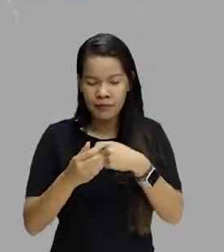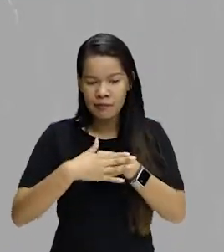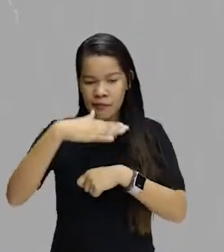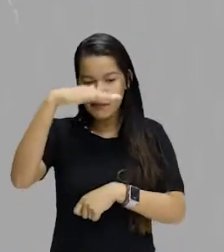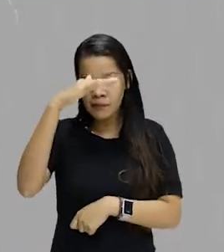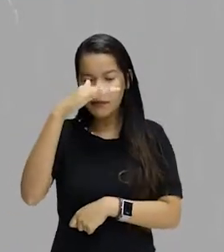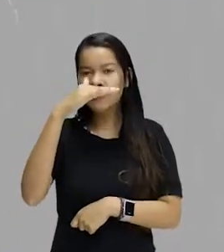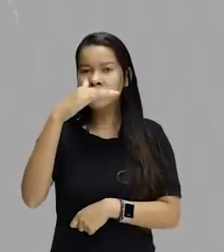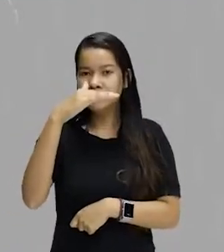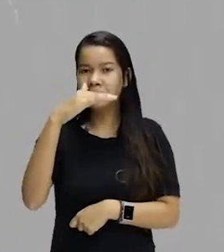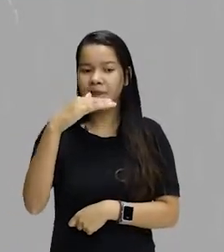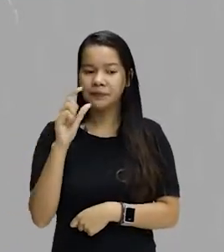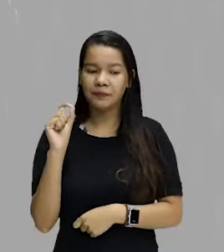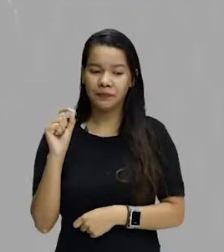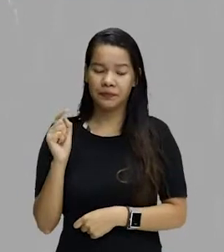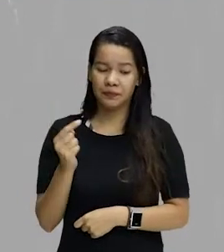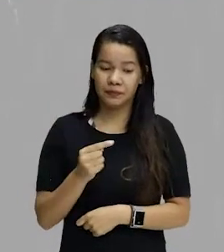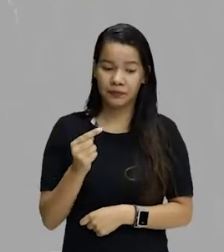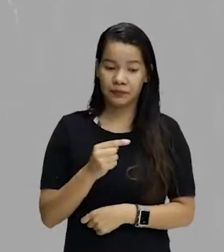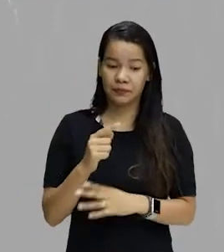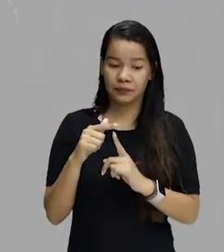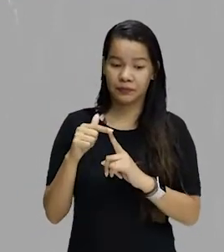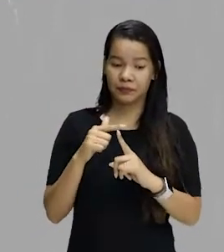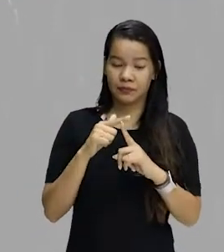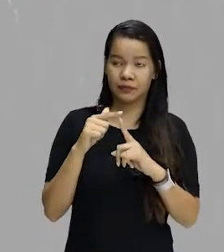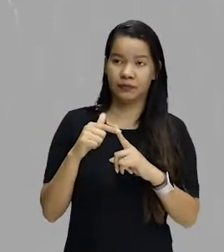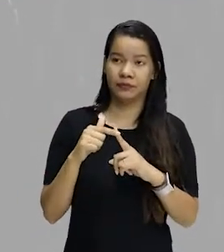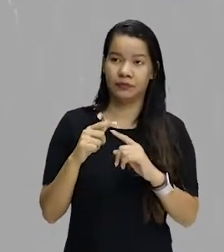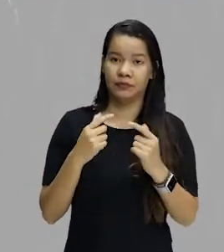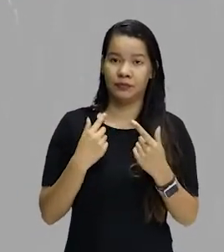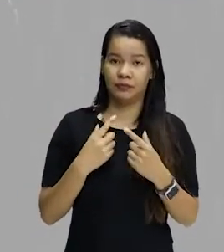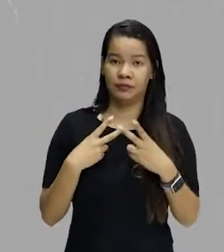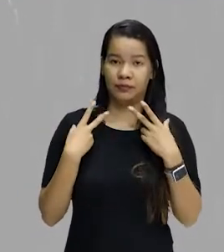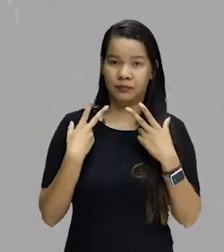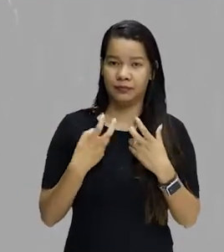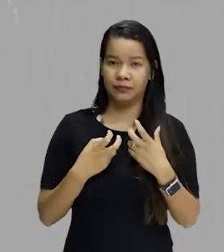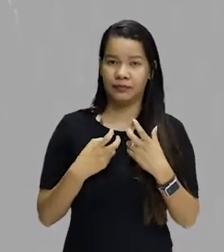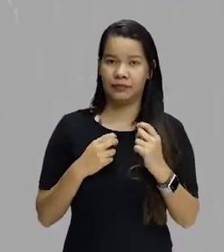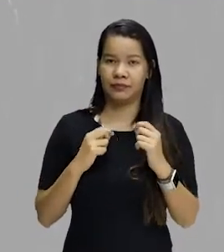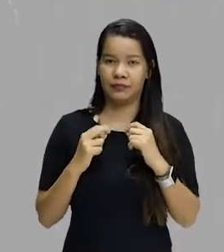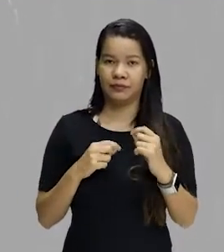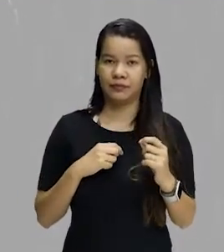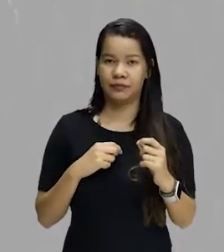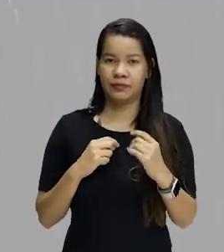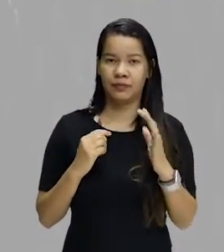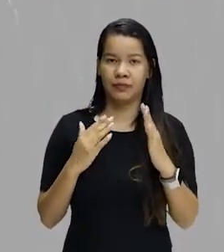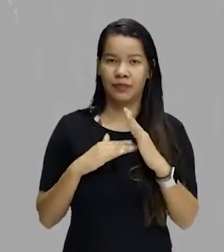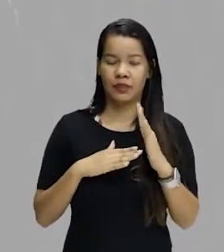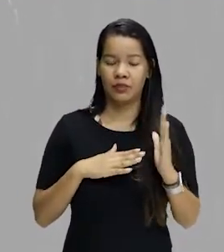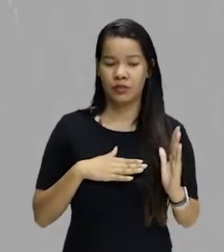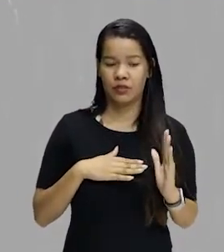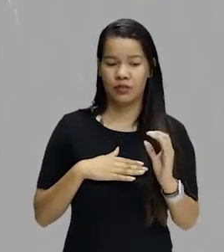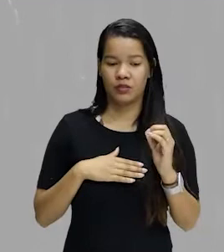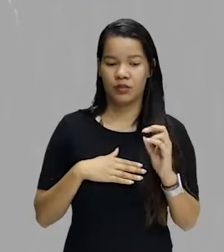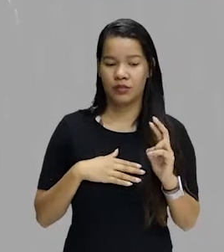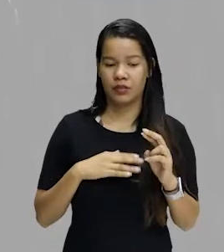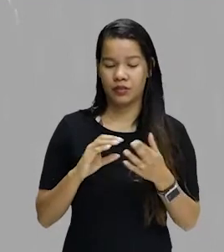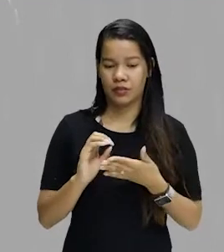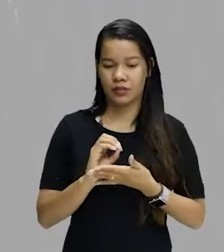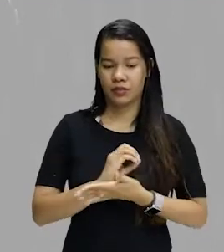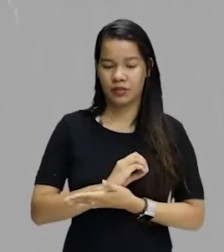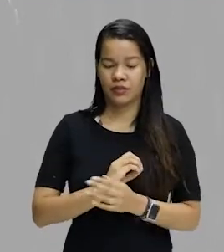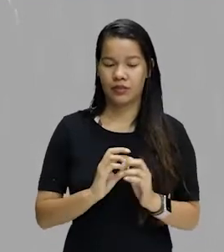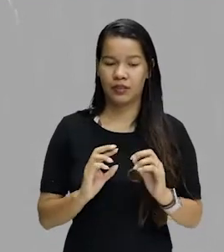demais desse tópico, de reconhecer as funções orgânicas, tudo